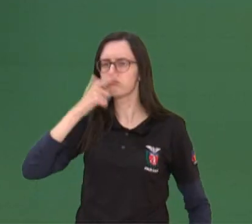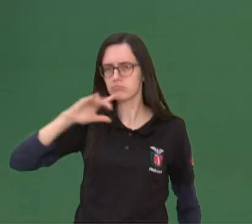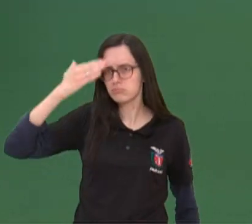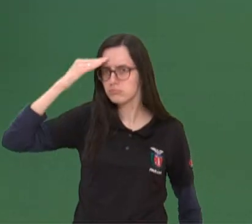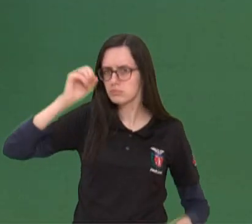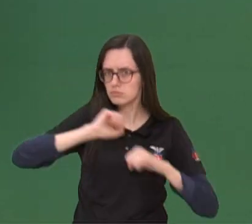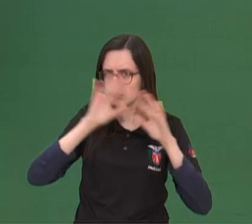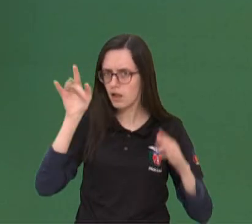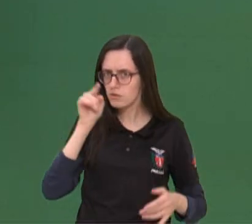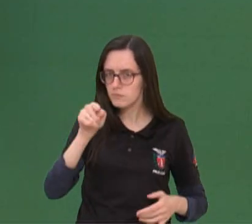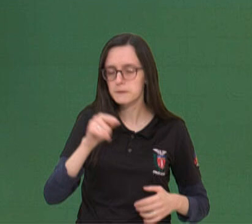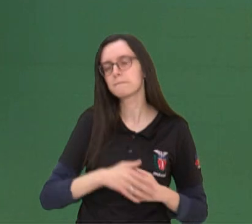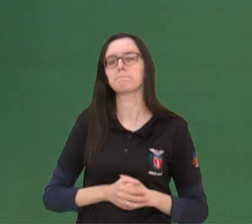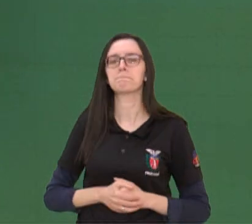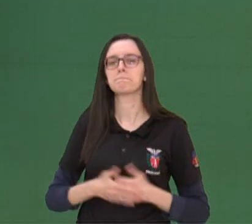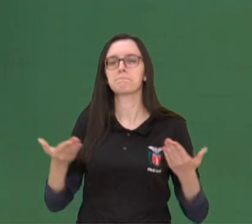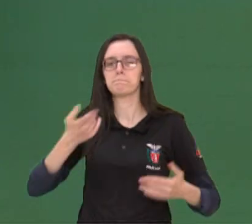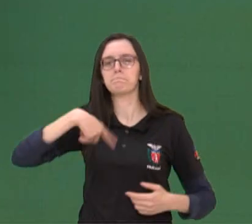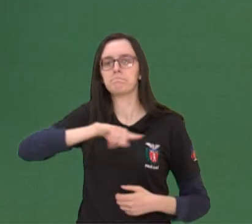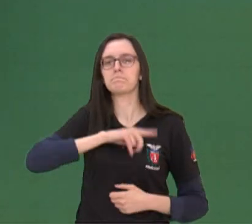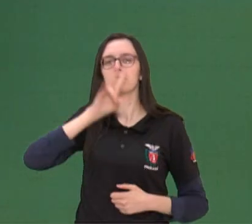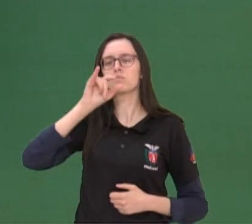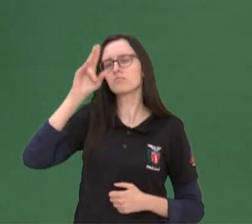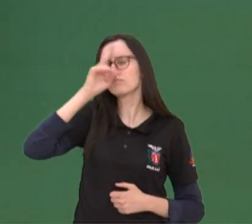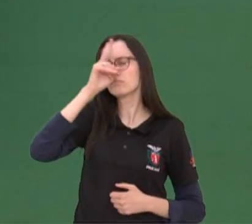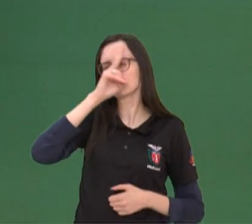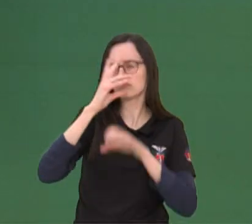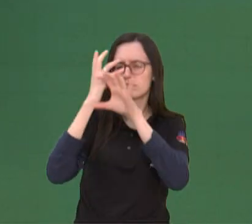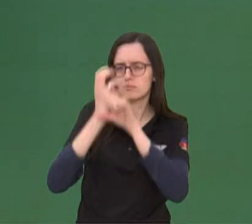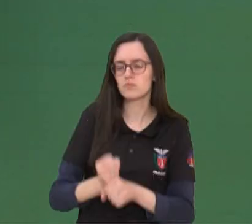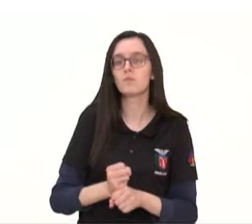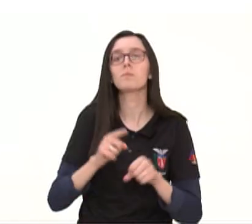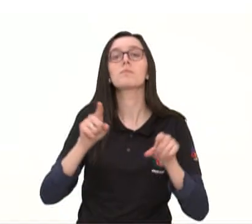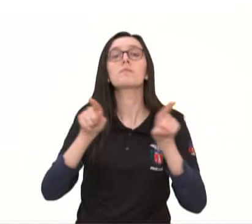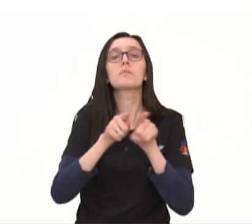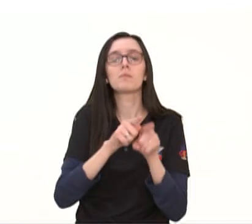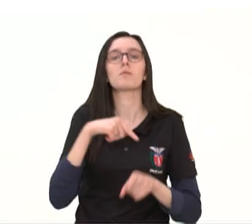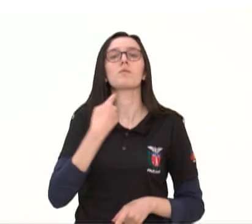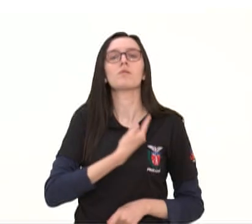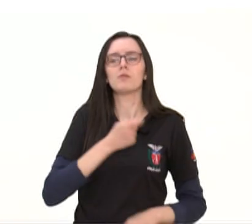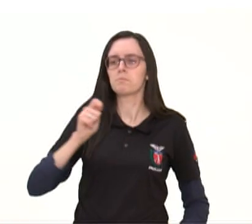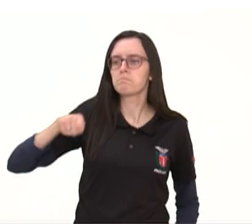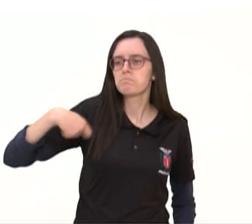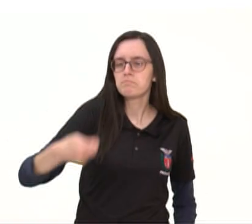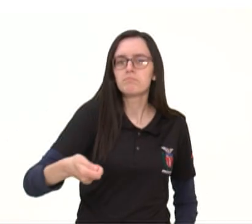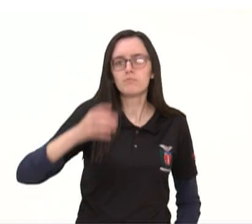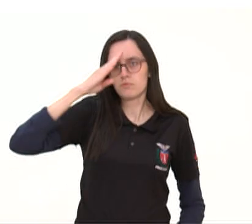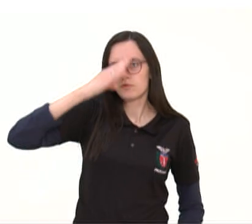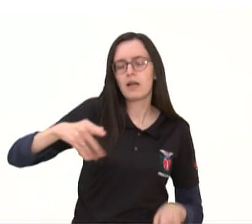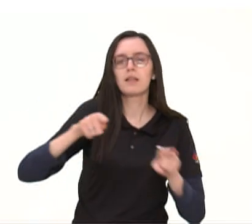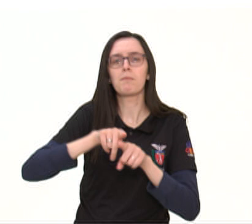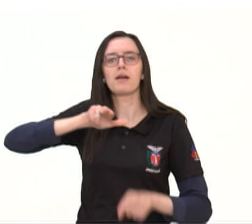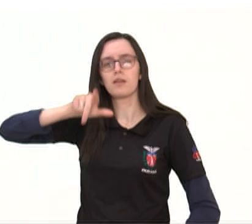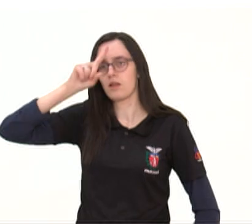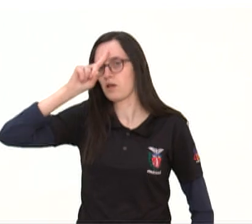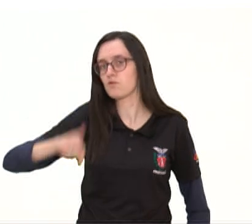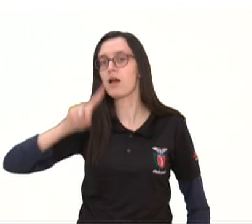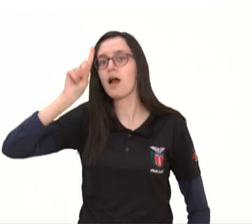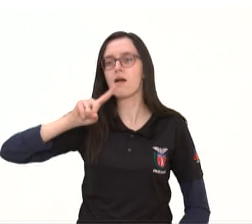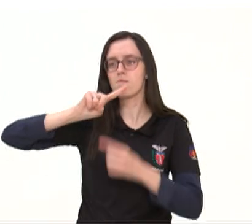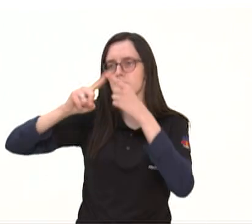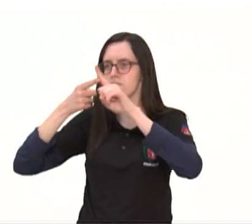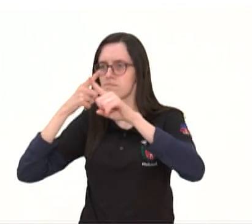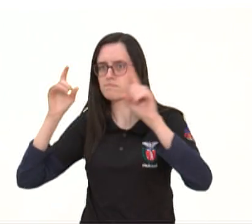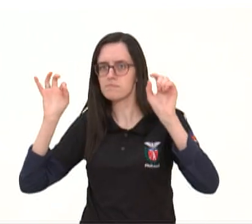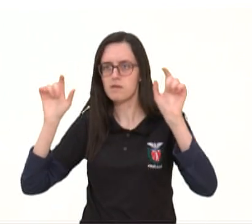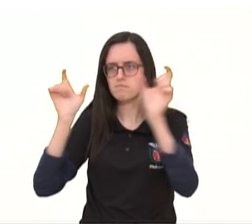esta questão? Vamos fazer um lembrete. Também consideramos definidas e indefinidas as